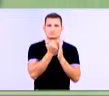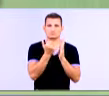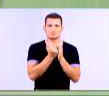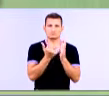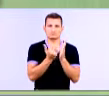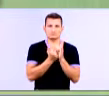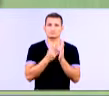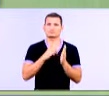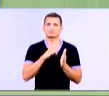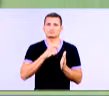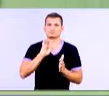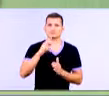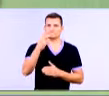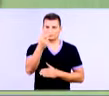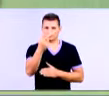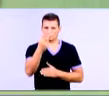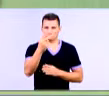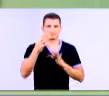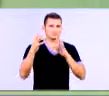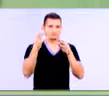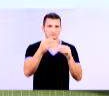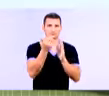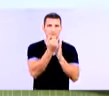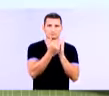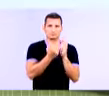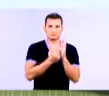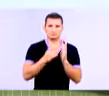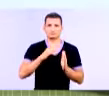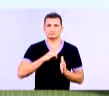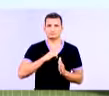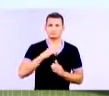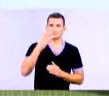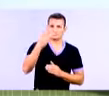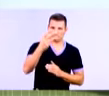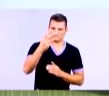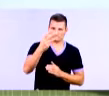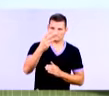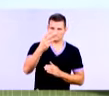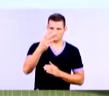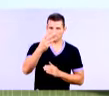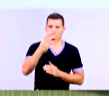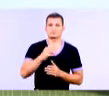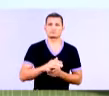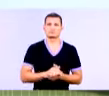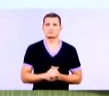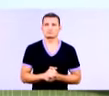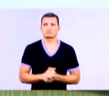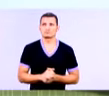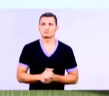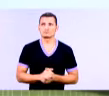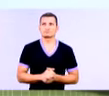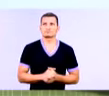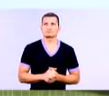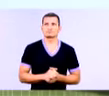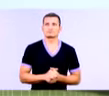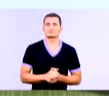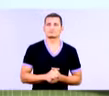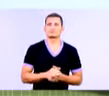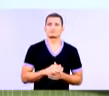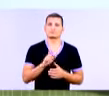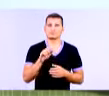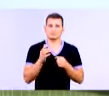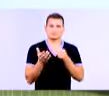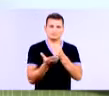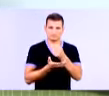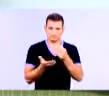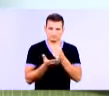só tenha 2 dessas partes. Todo programa tem entrada, processamento e saída de dados, tá? Essa é a base.